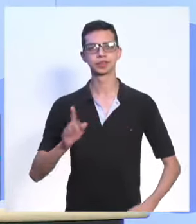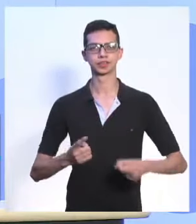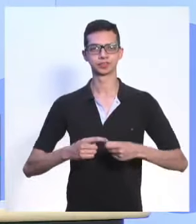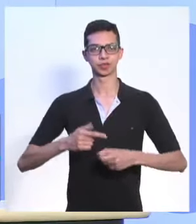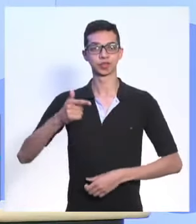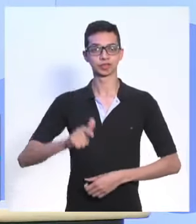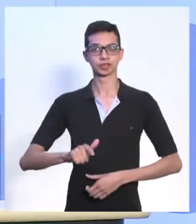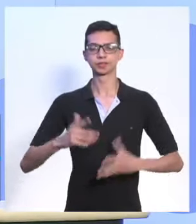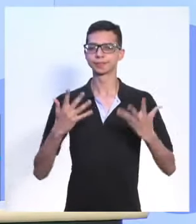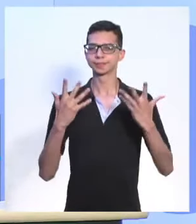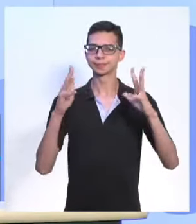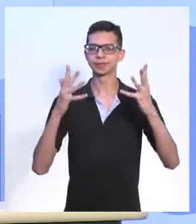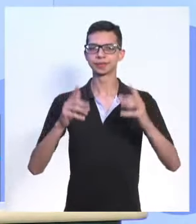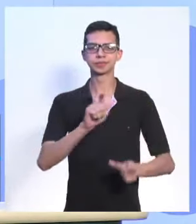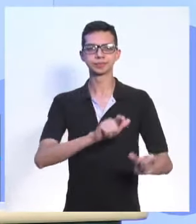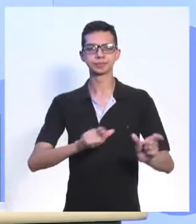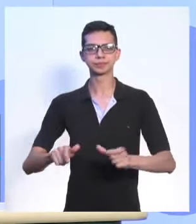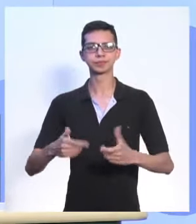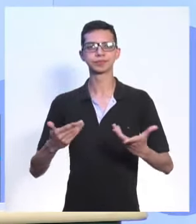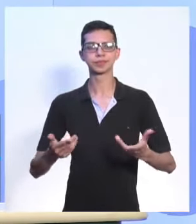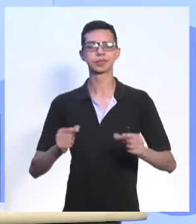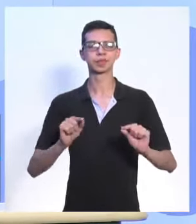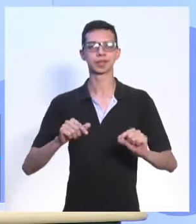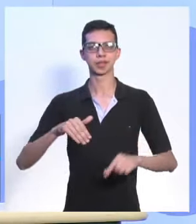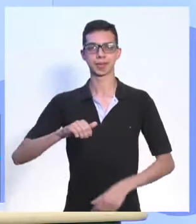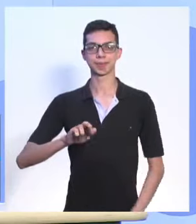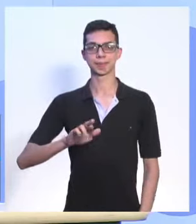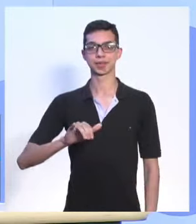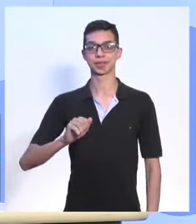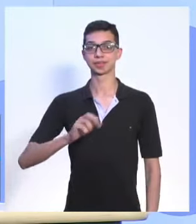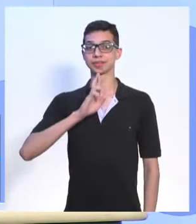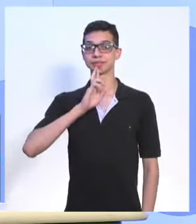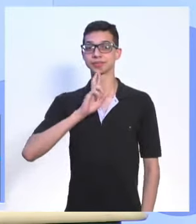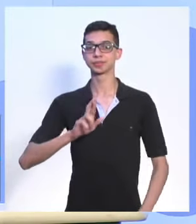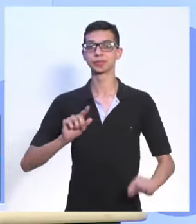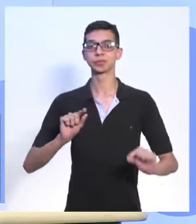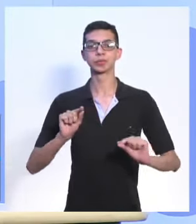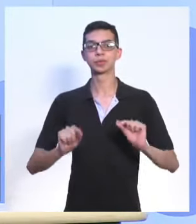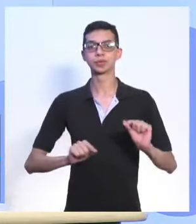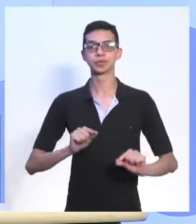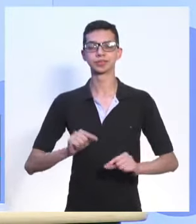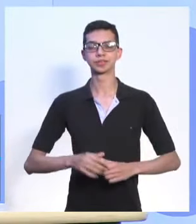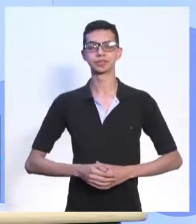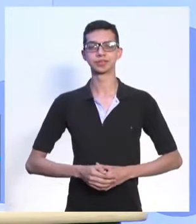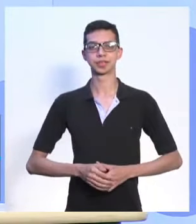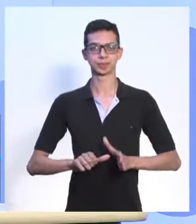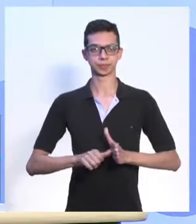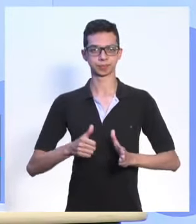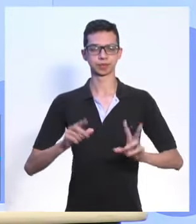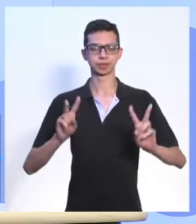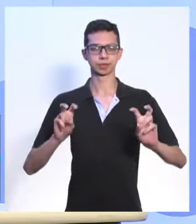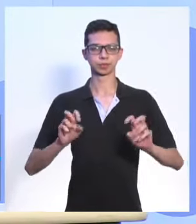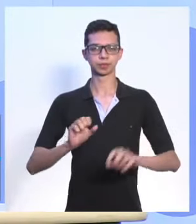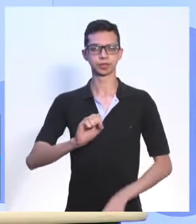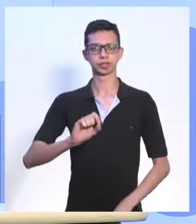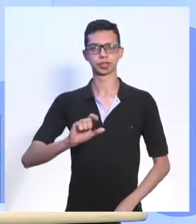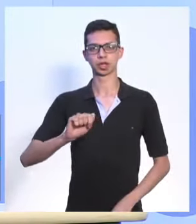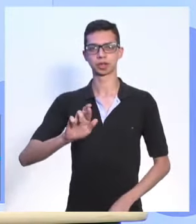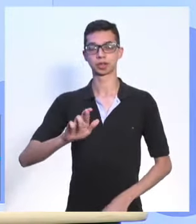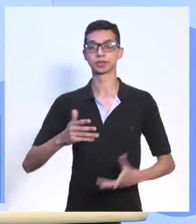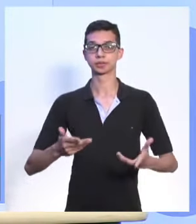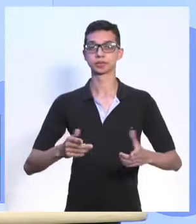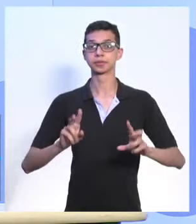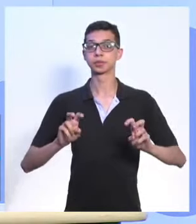Voltamos aí, então, de parabéns aí, pessoal. Olha só, a Mariana respondeu, João. A primeira, né, que era solar, né? Reduces